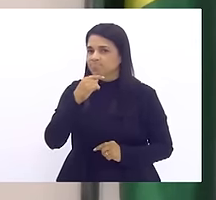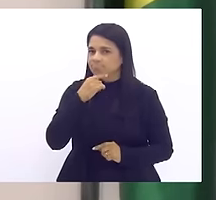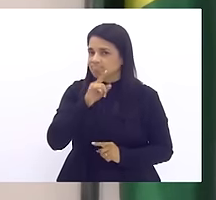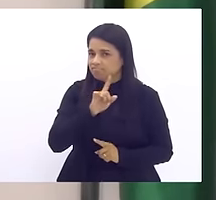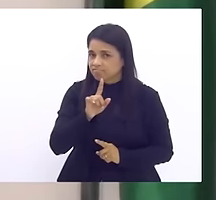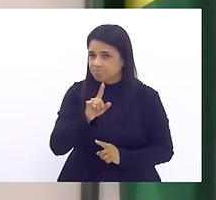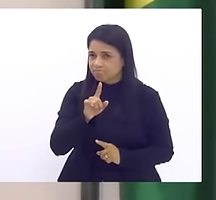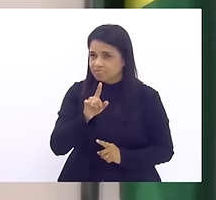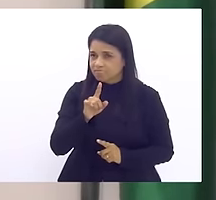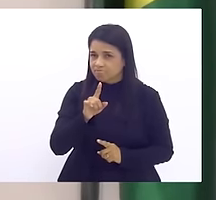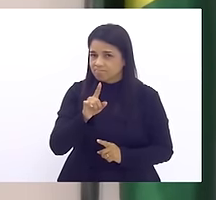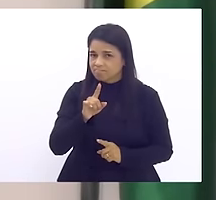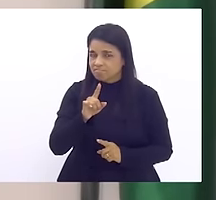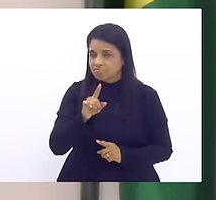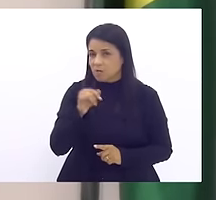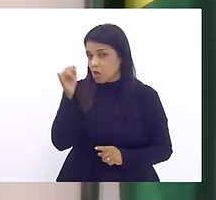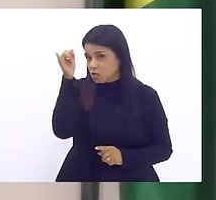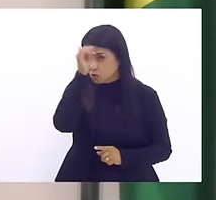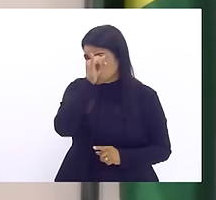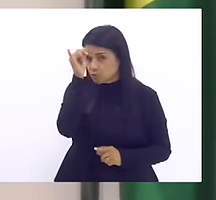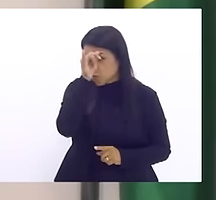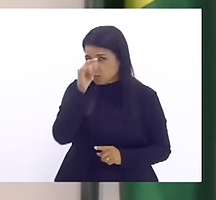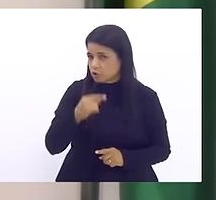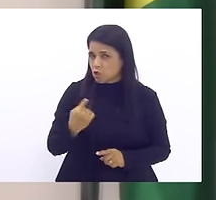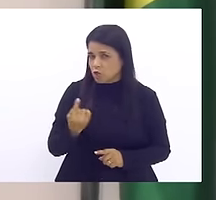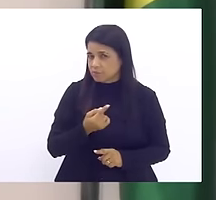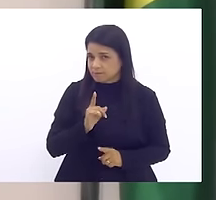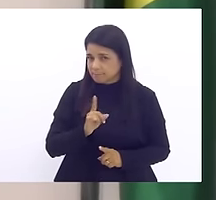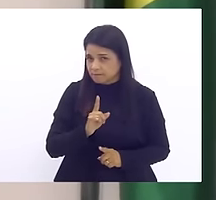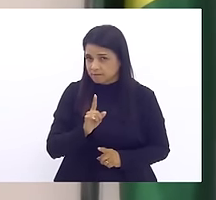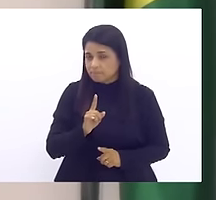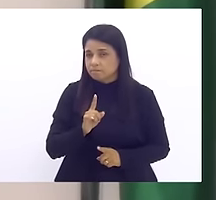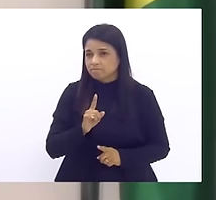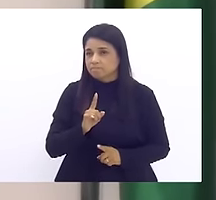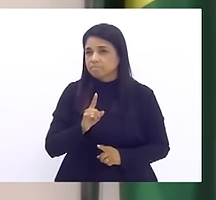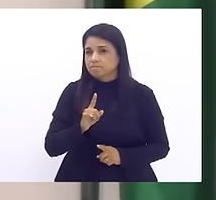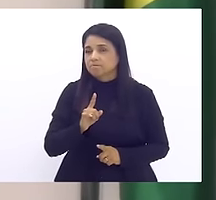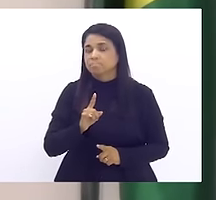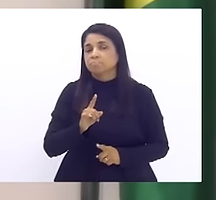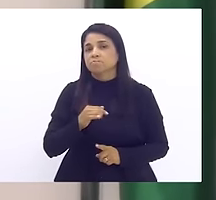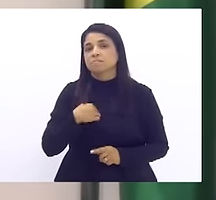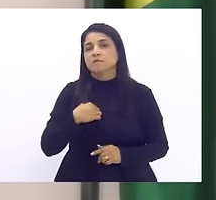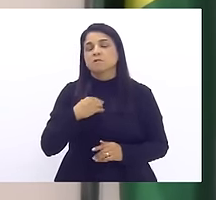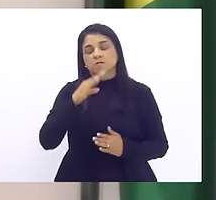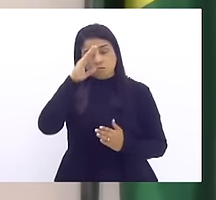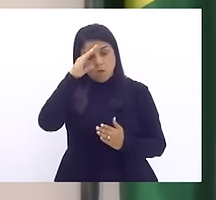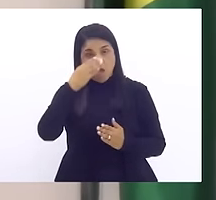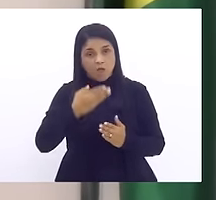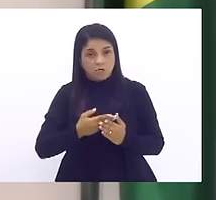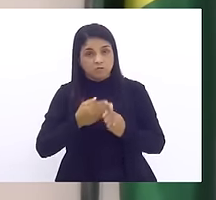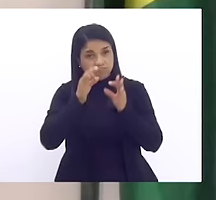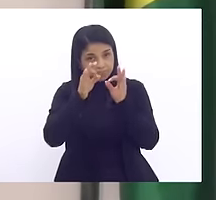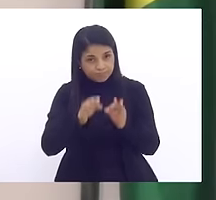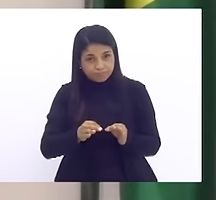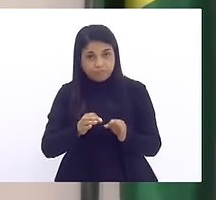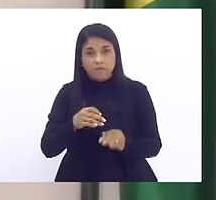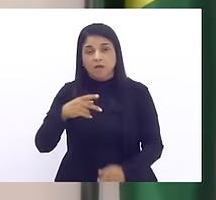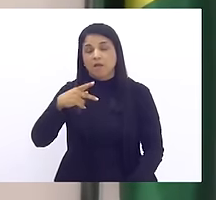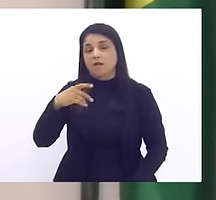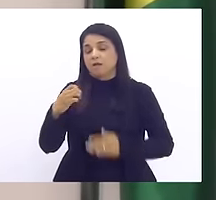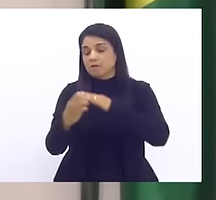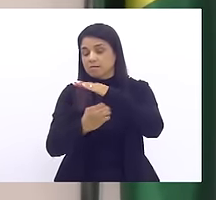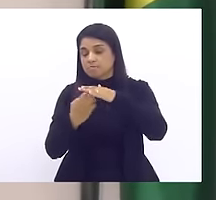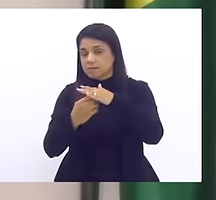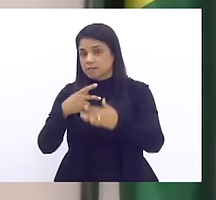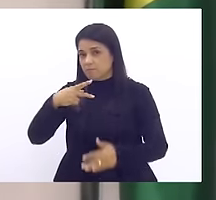vocês não estão lidando com gente boba não então espero honestamente volto a dizer e vou me dirigir aqui a PL